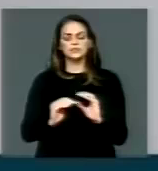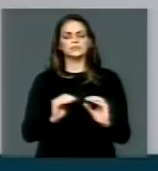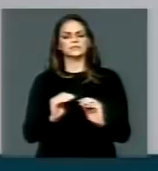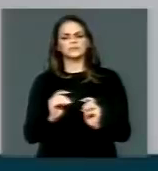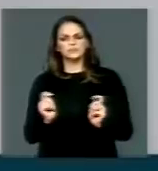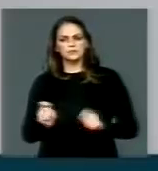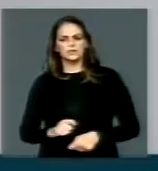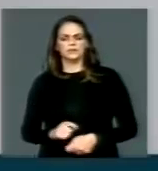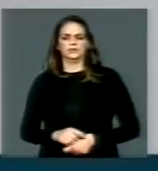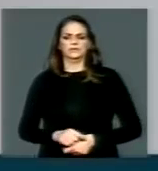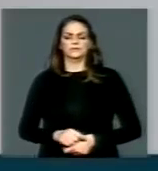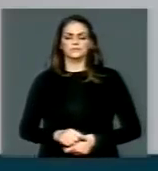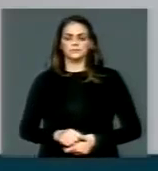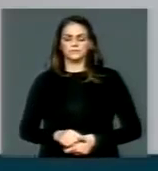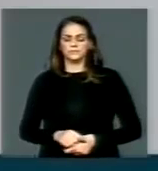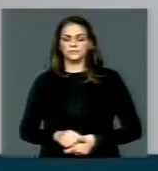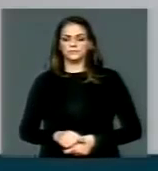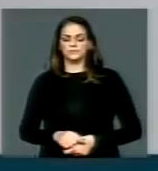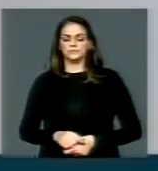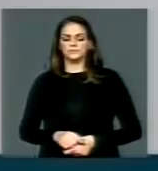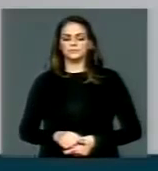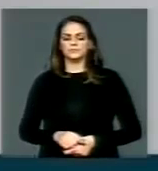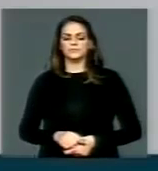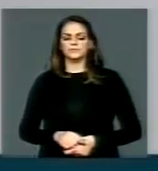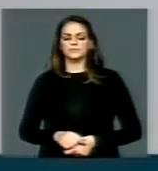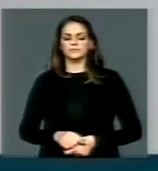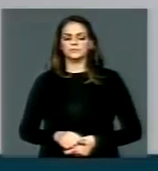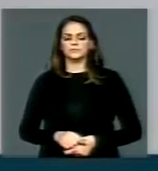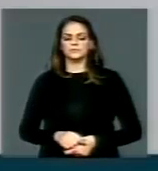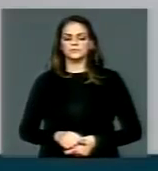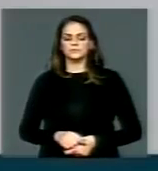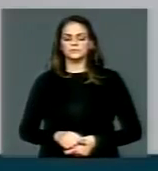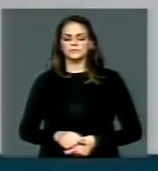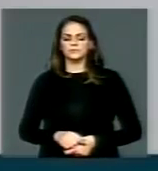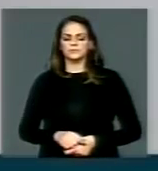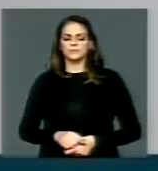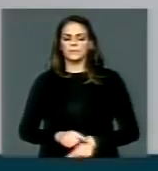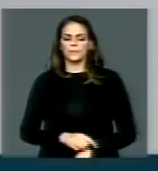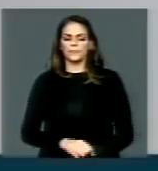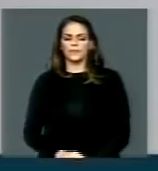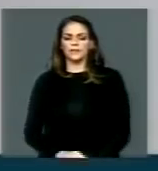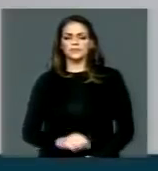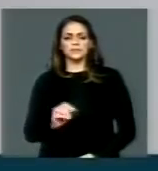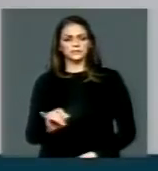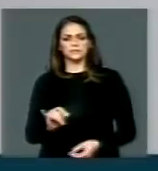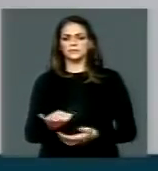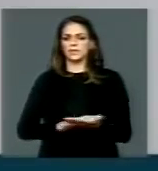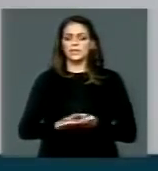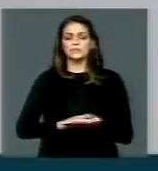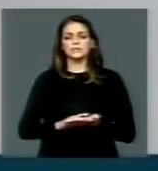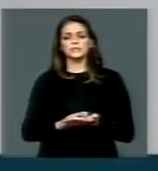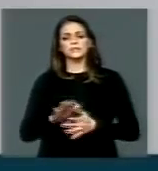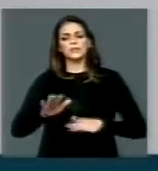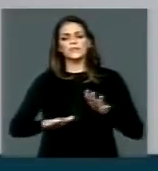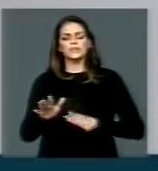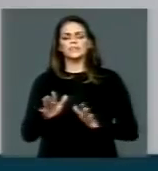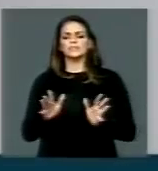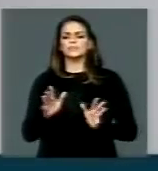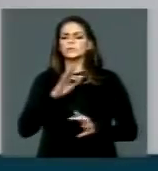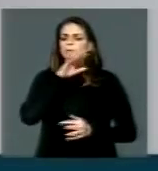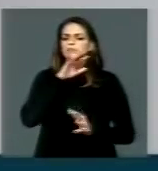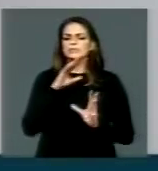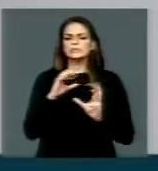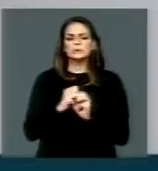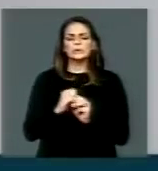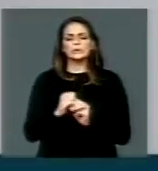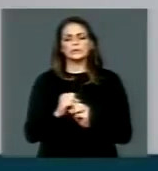produz um ambiente que obscurece a racionalidade e o posicionamento mais